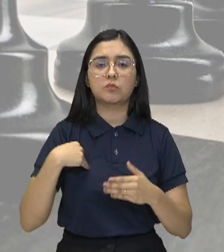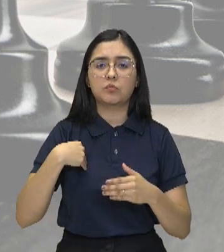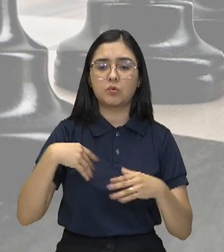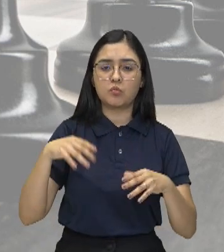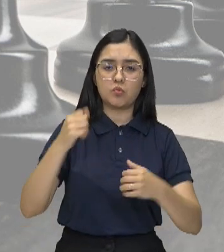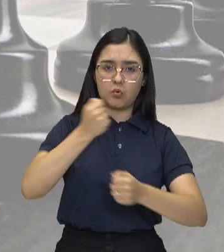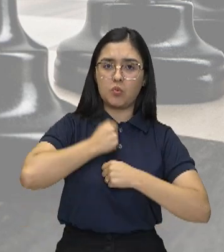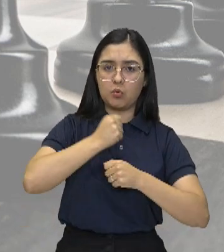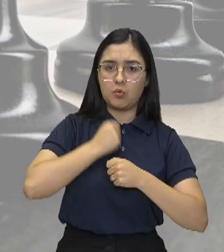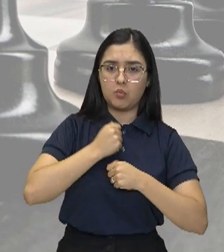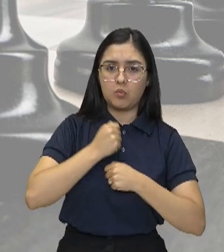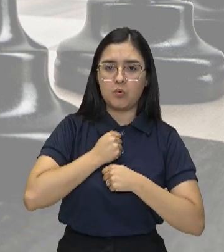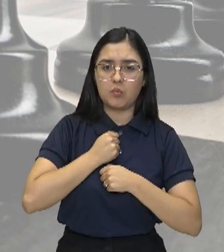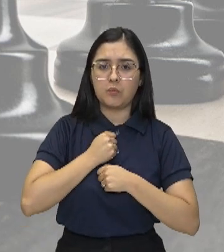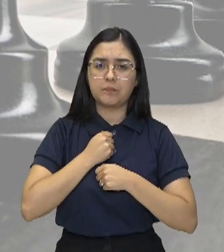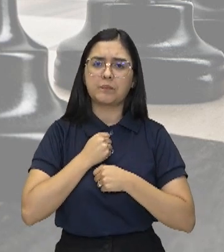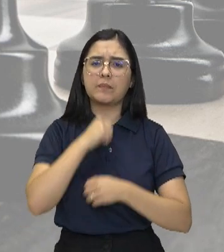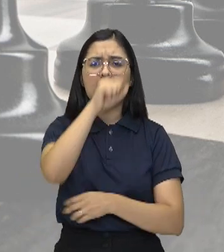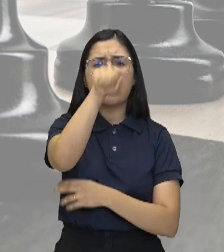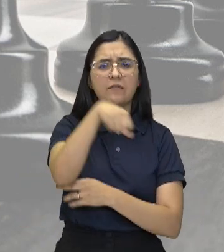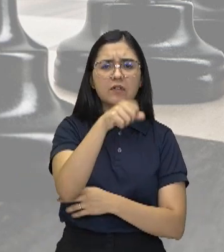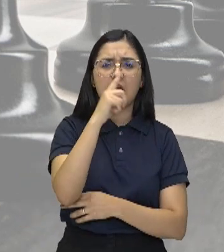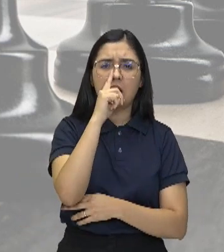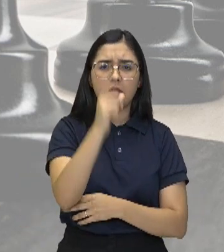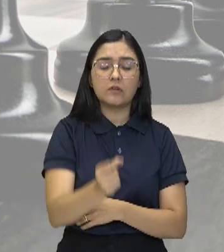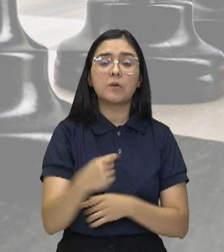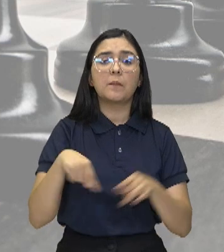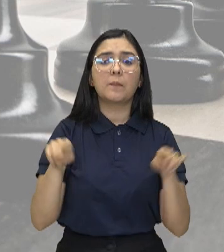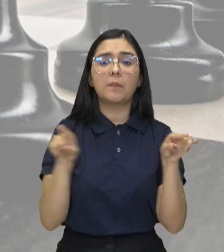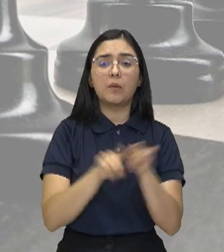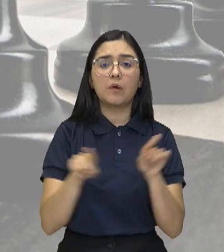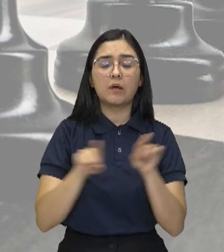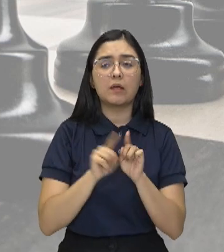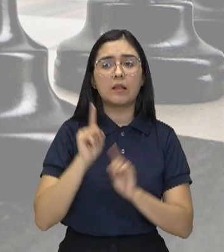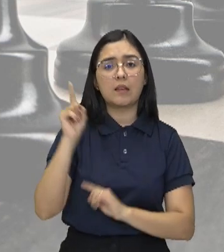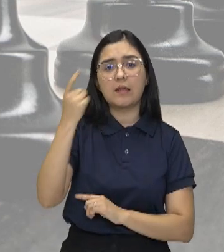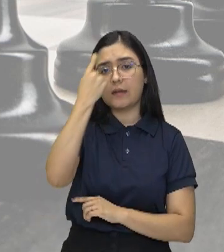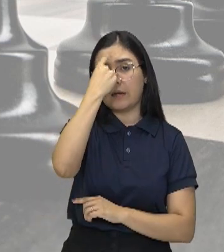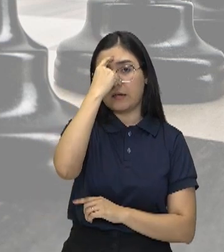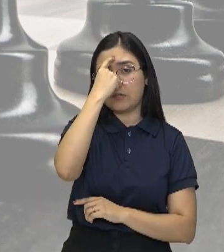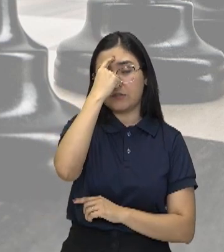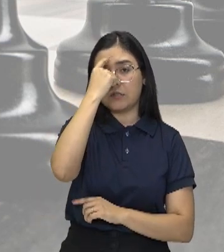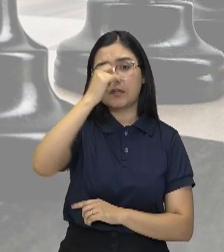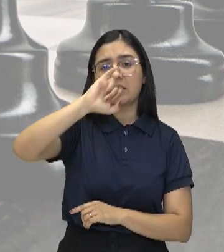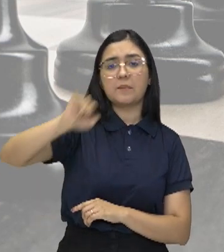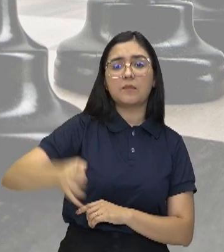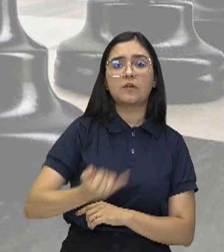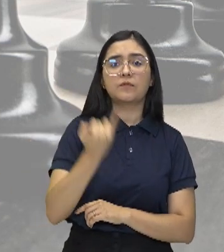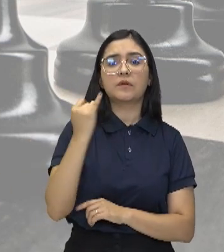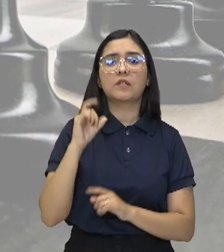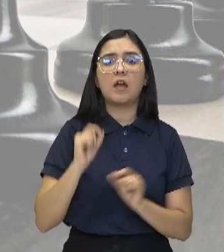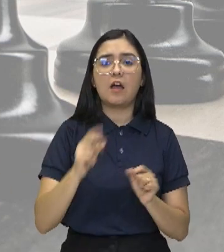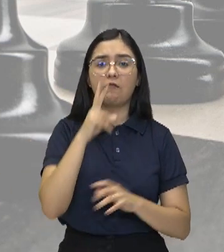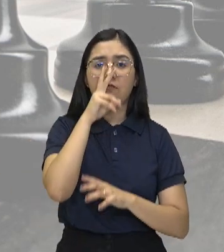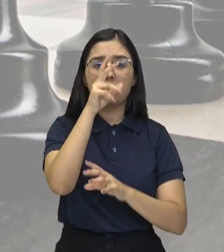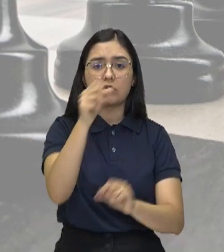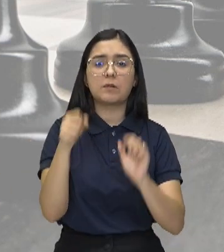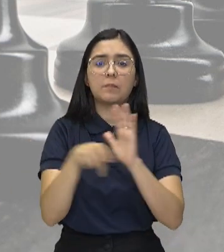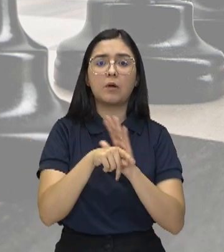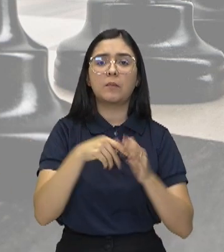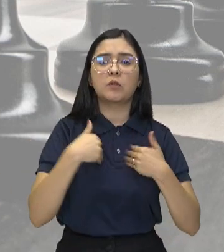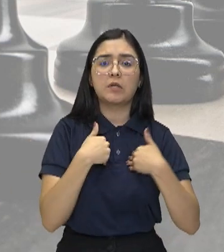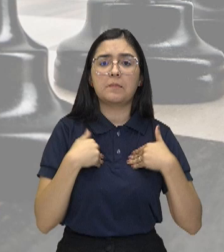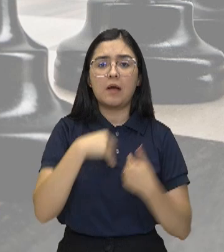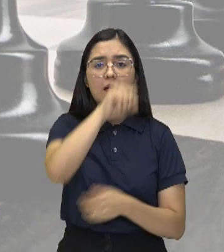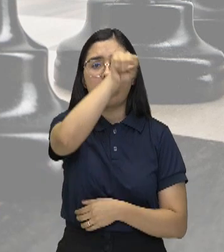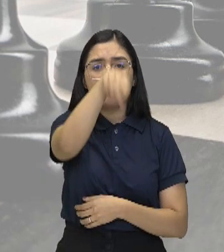cavalaria, elefantes, porque os exércitos indianos, eles aproveitavam a força desses animais,